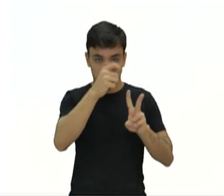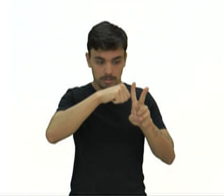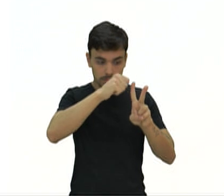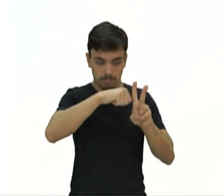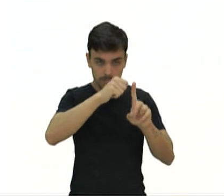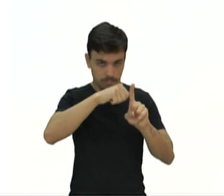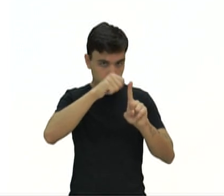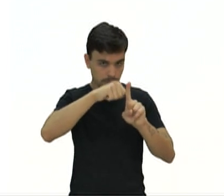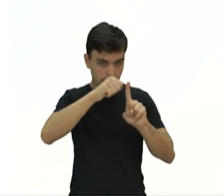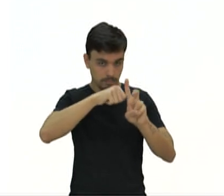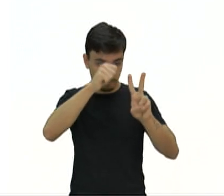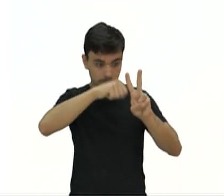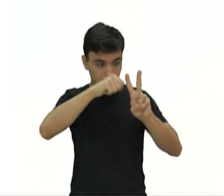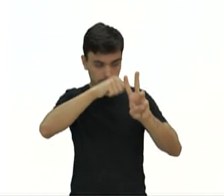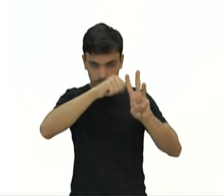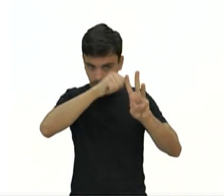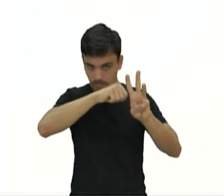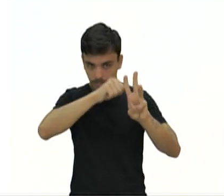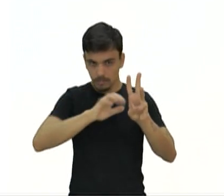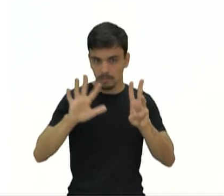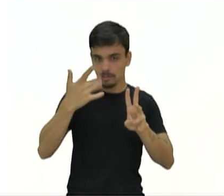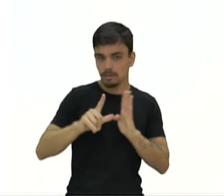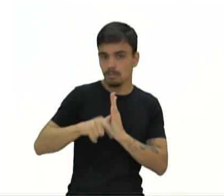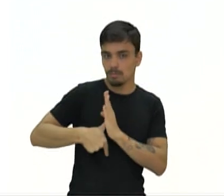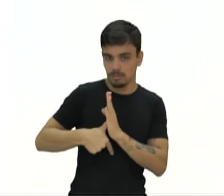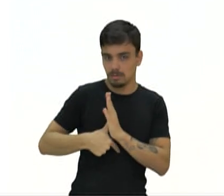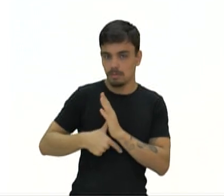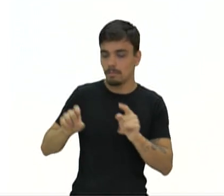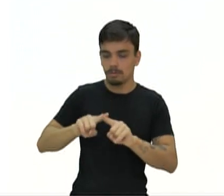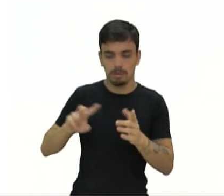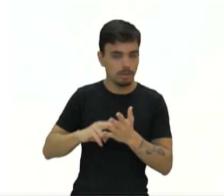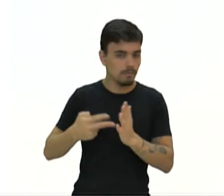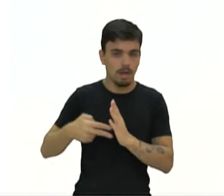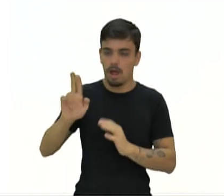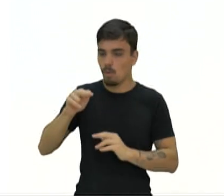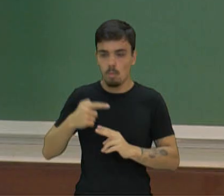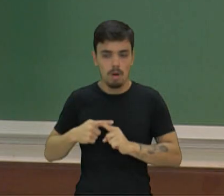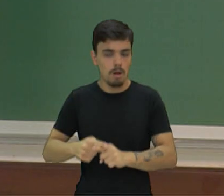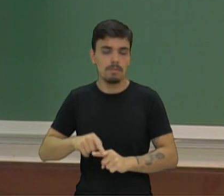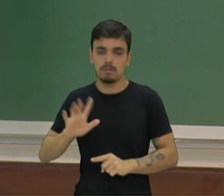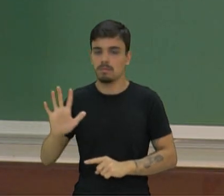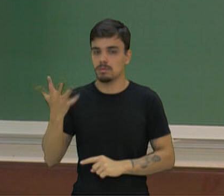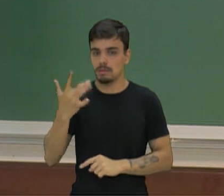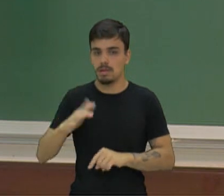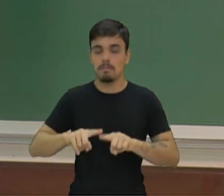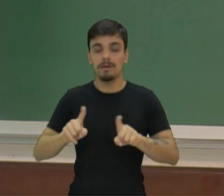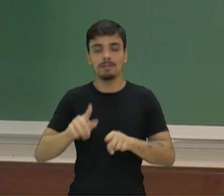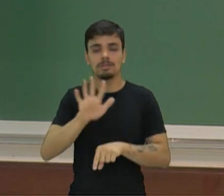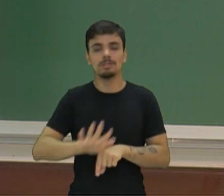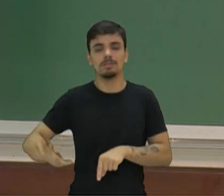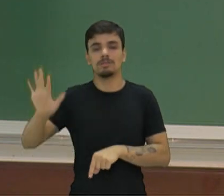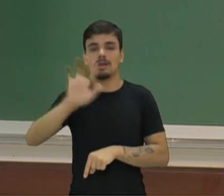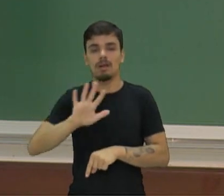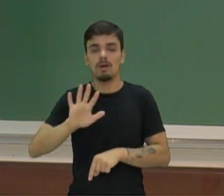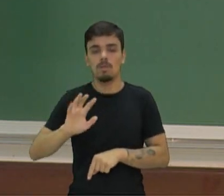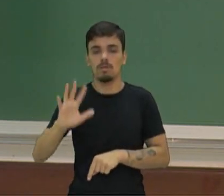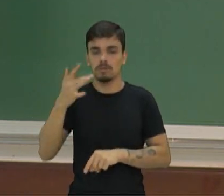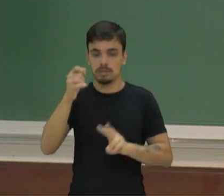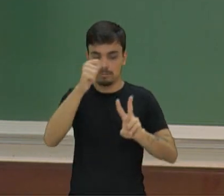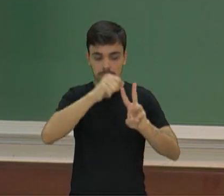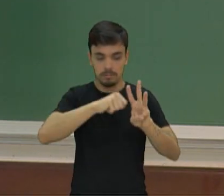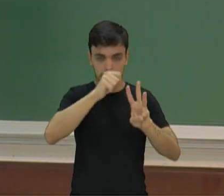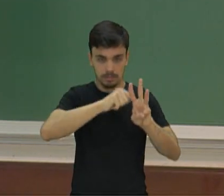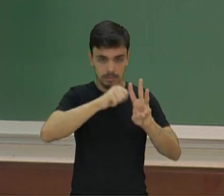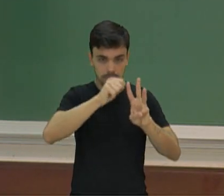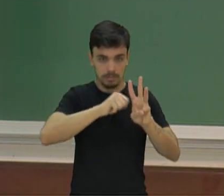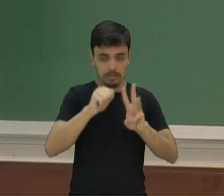gestação. Mas não quer dizer que isso aí não vai acontecer mais. Mas em geral, na maioria das mulheres, ocorre até o primeiro trimestre. Então ela